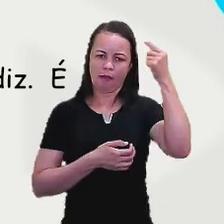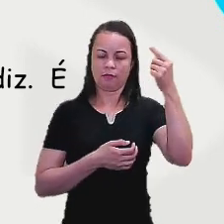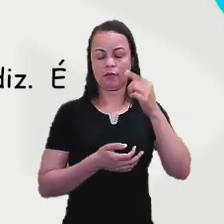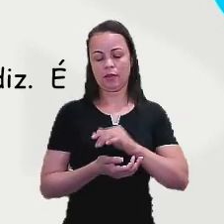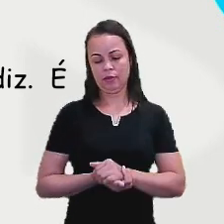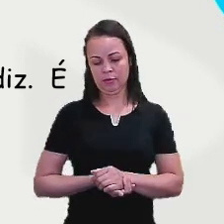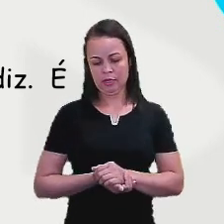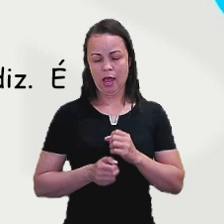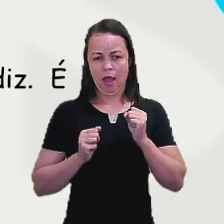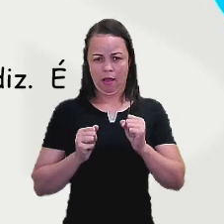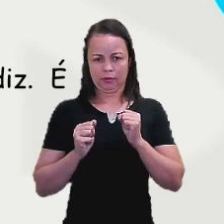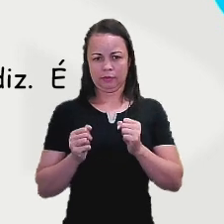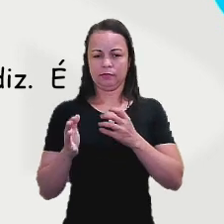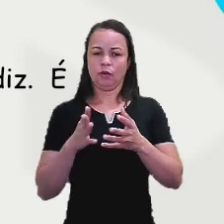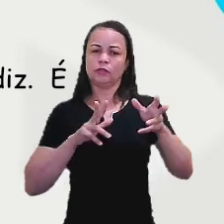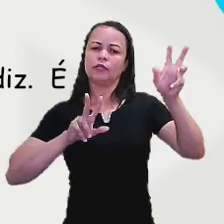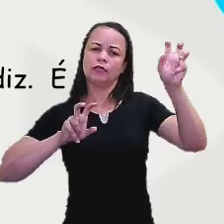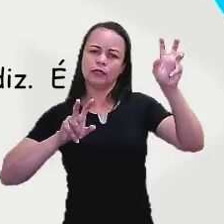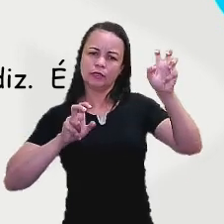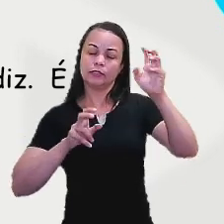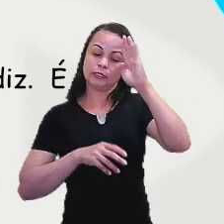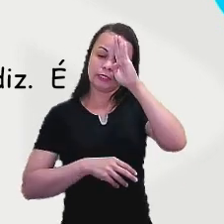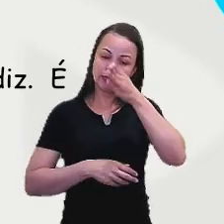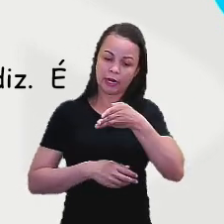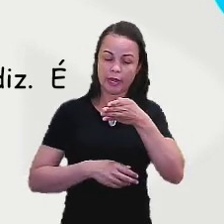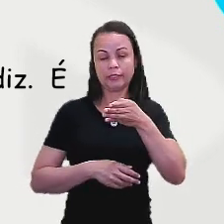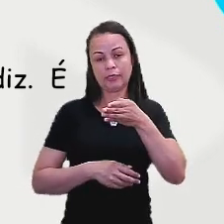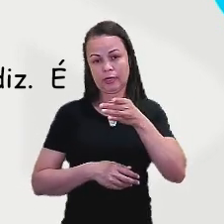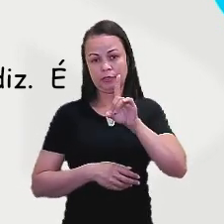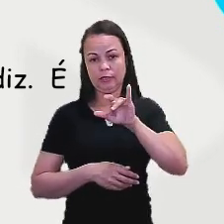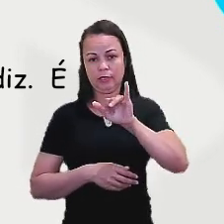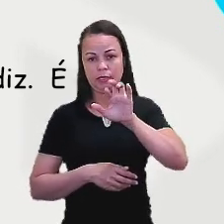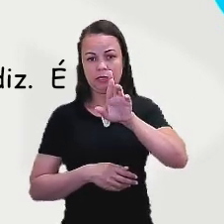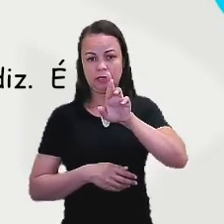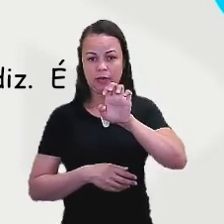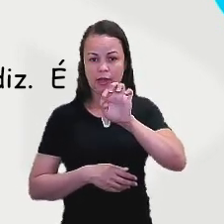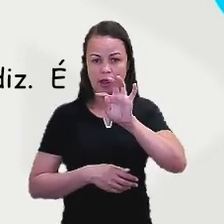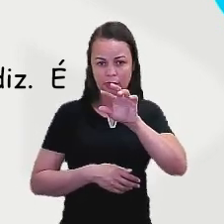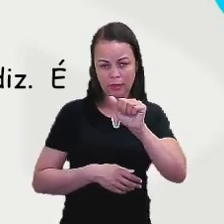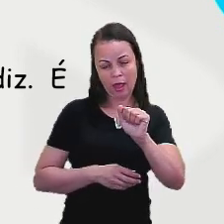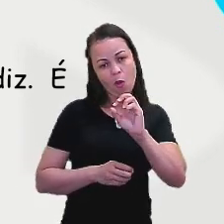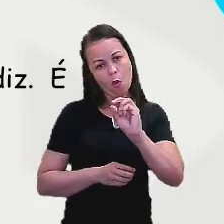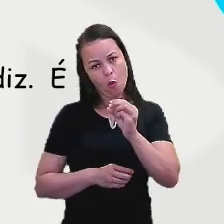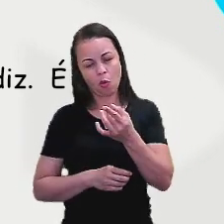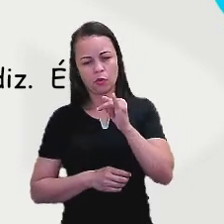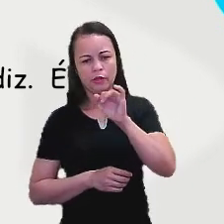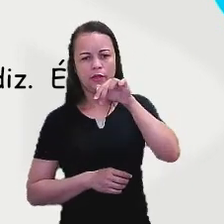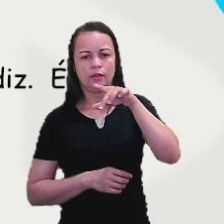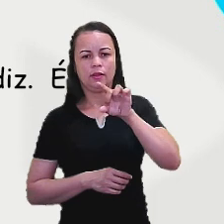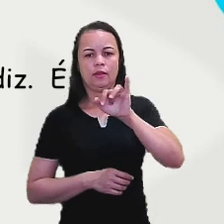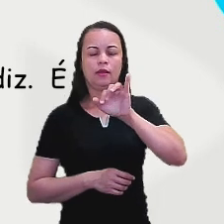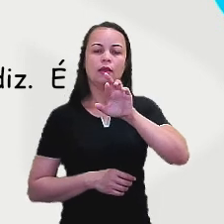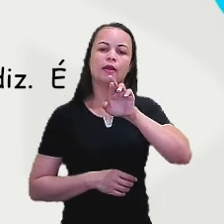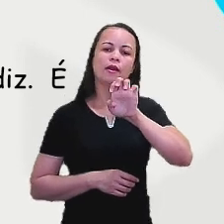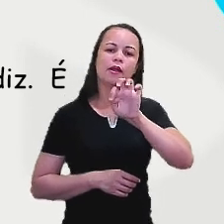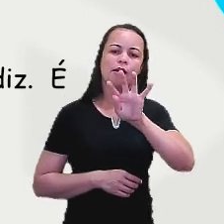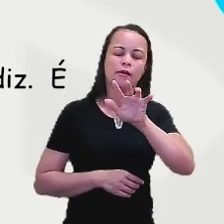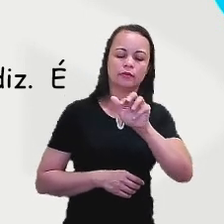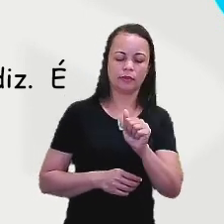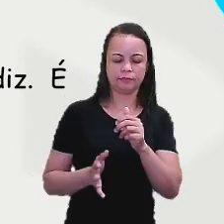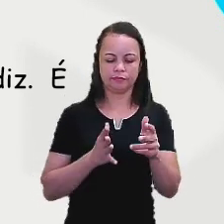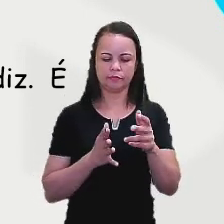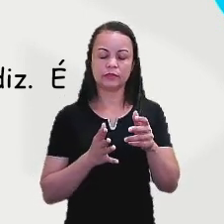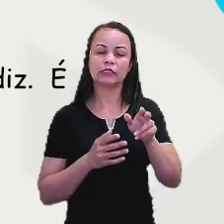citação indireta e uma citação direta. A citação indireta apresenta-se a ideia do autor utilizando as